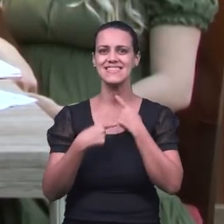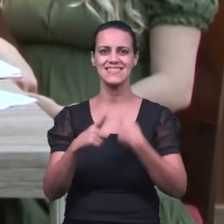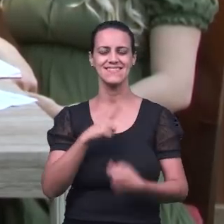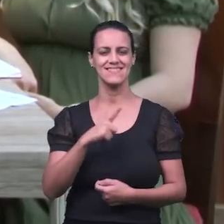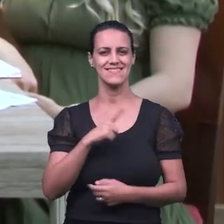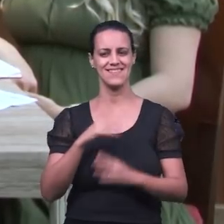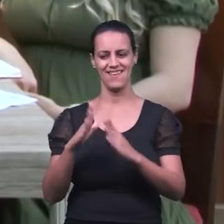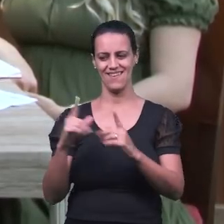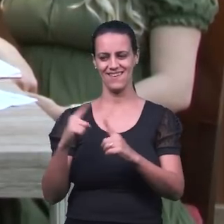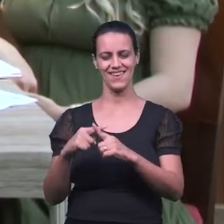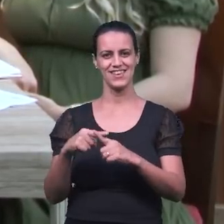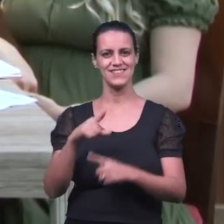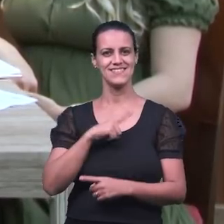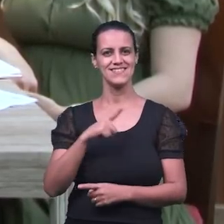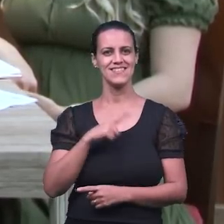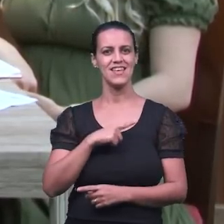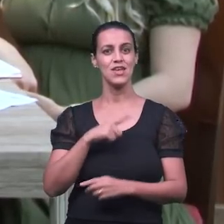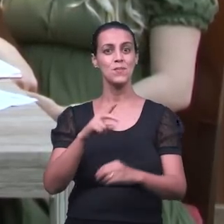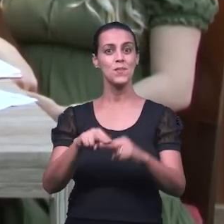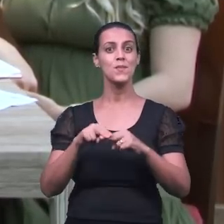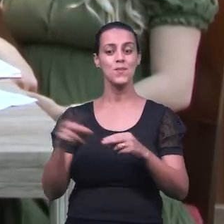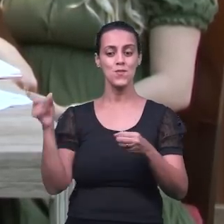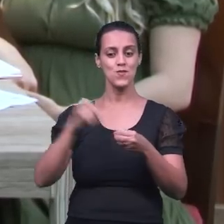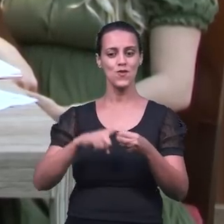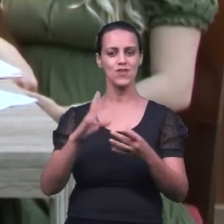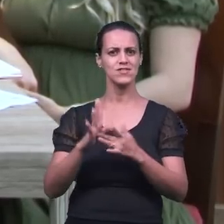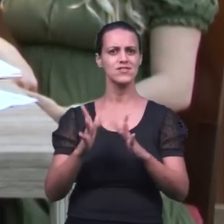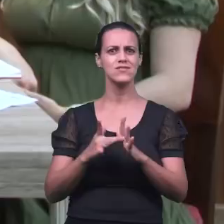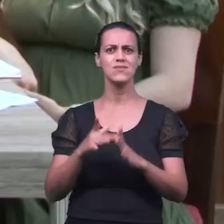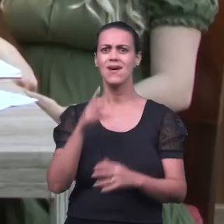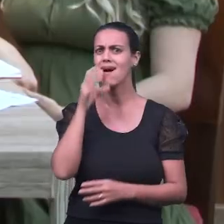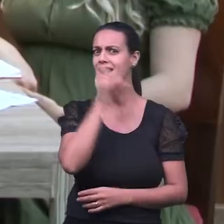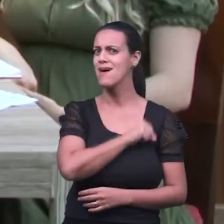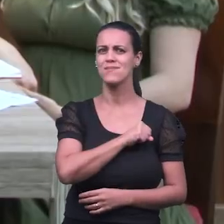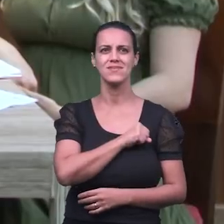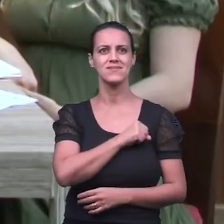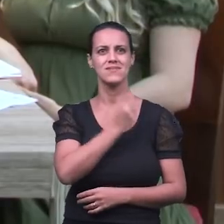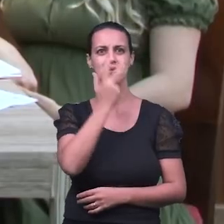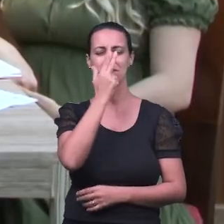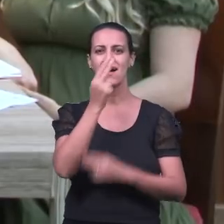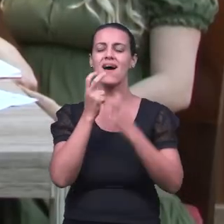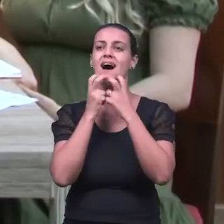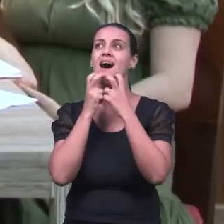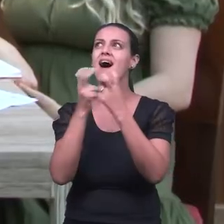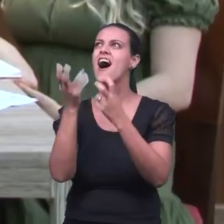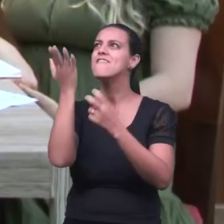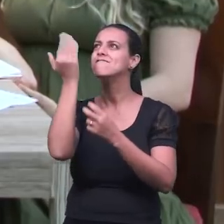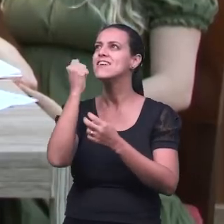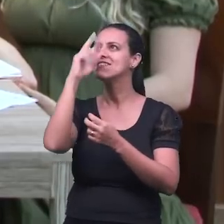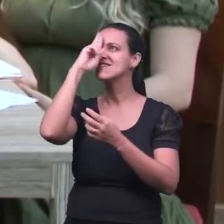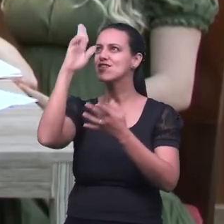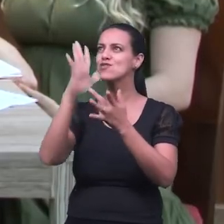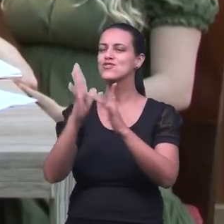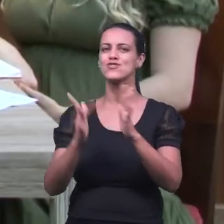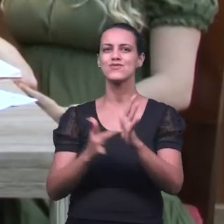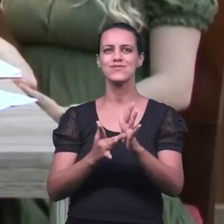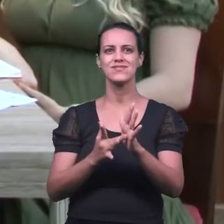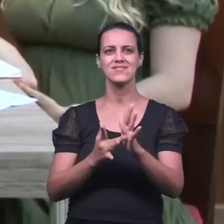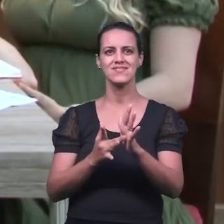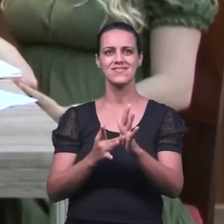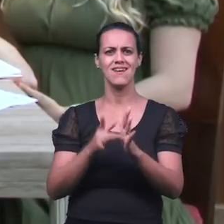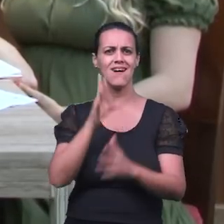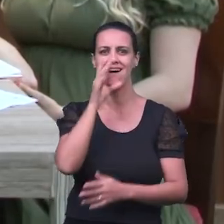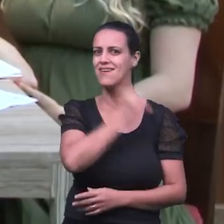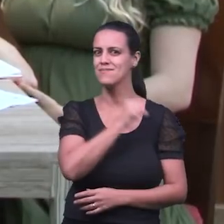a igreja tem pela volta do Senhor Jesus. E é interessante que é como o nosso grito, que é o hora vem Senhor Jesus. Justamente